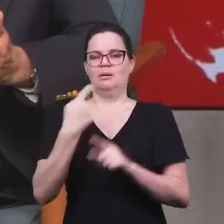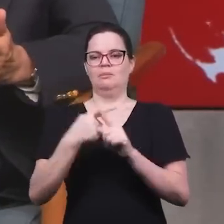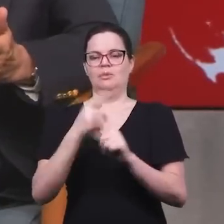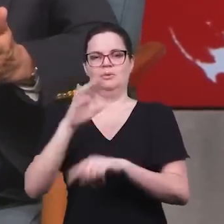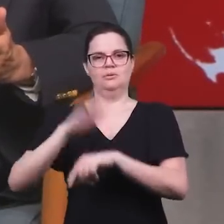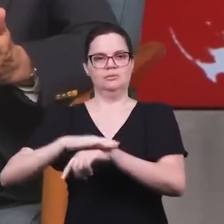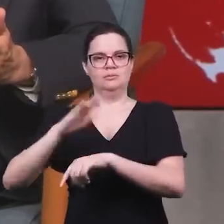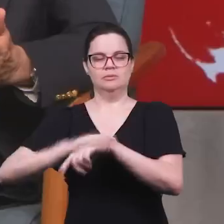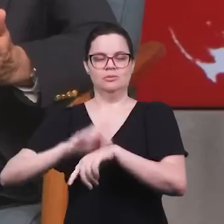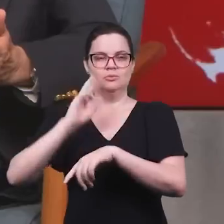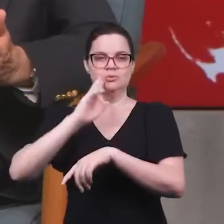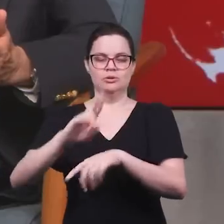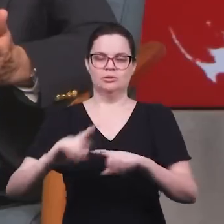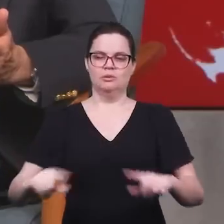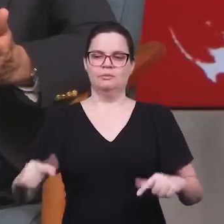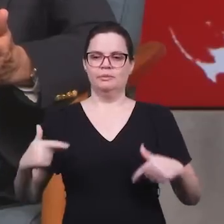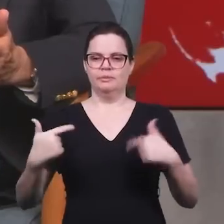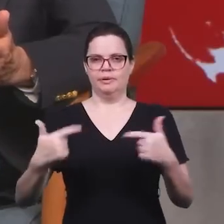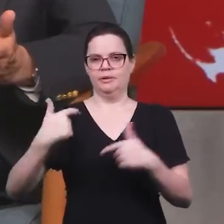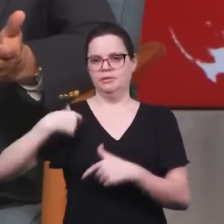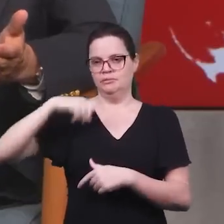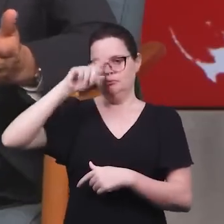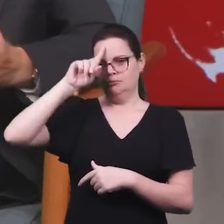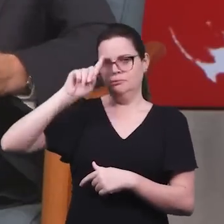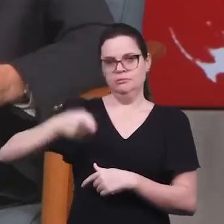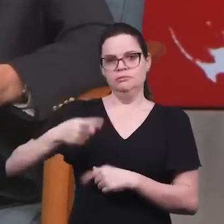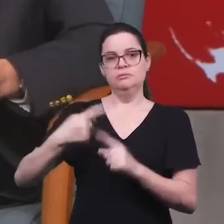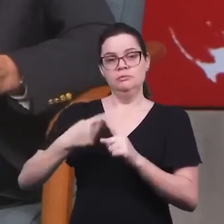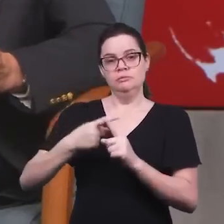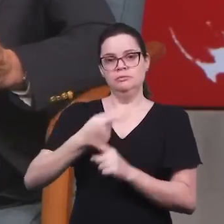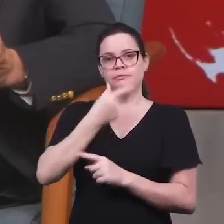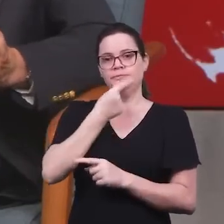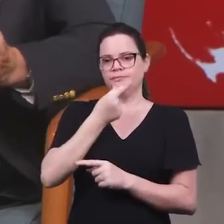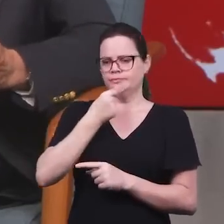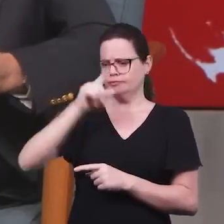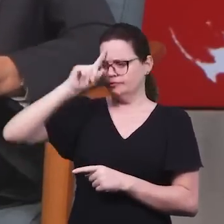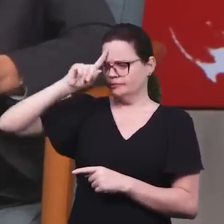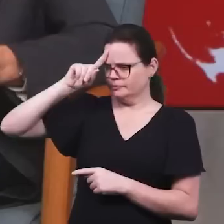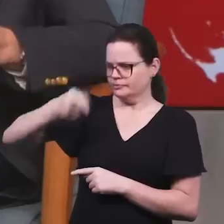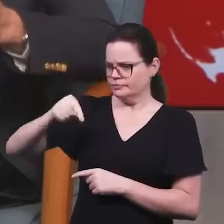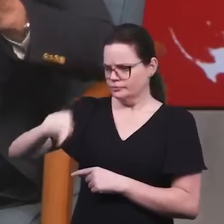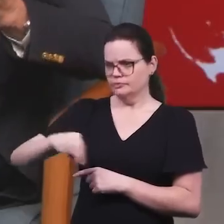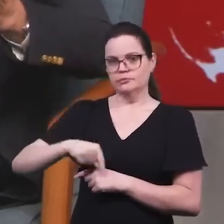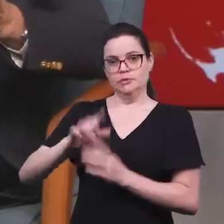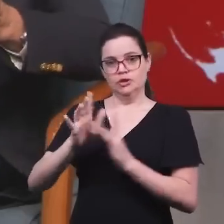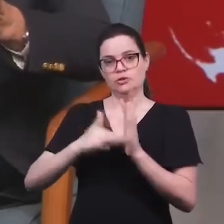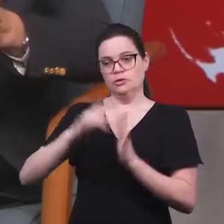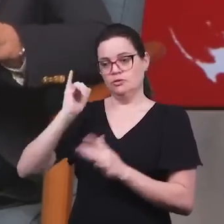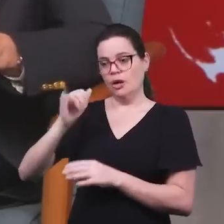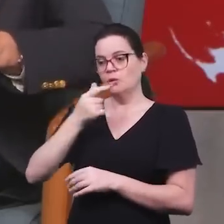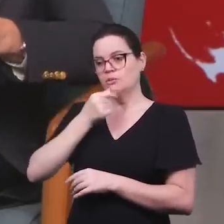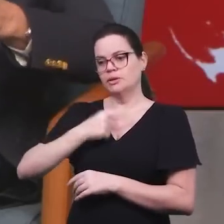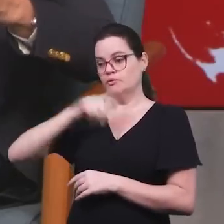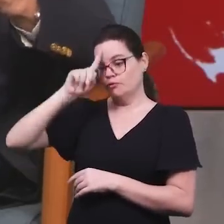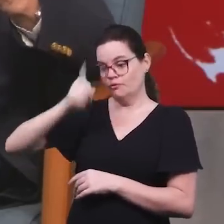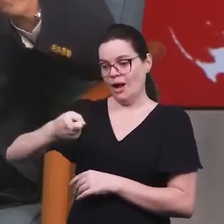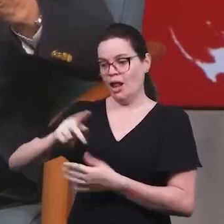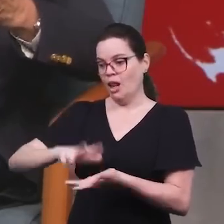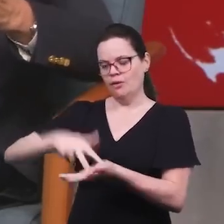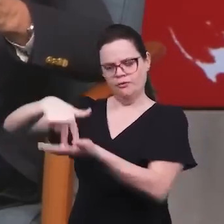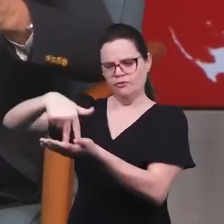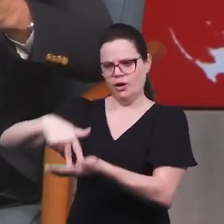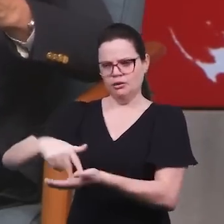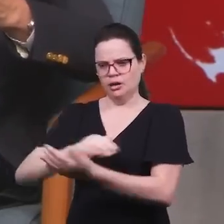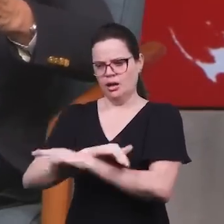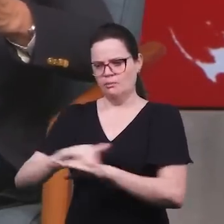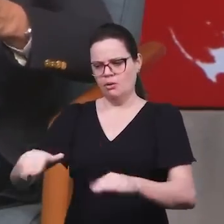Ele ordena. Eu te ordeno, levanta e sai dessa posição, sai dessa condição de morto, sai dessa